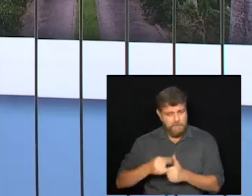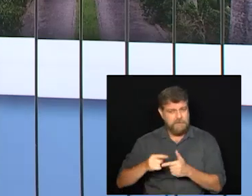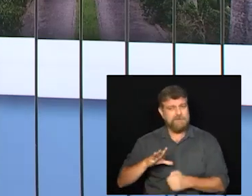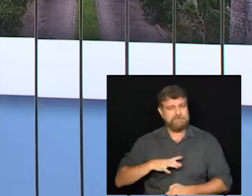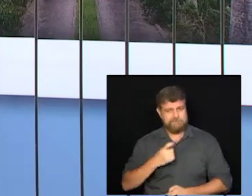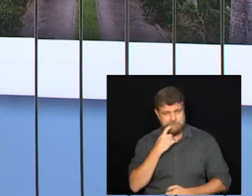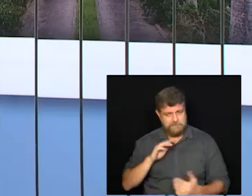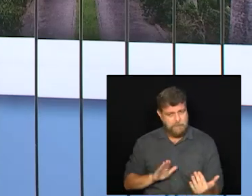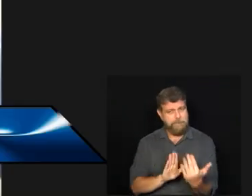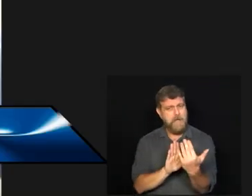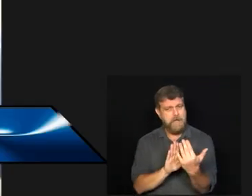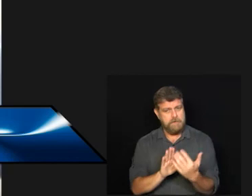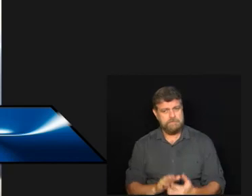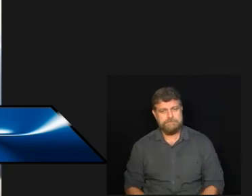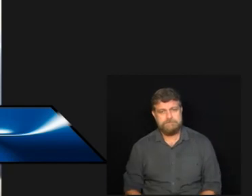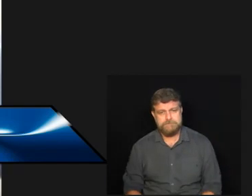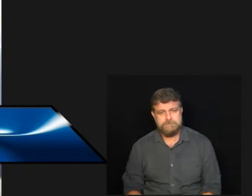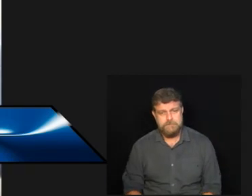cidade.